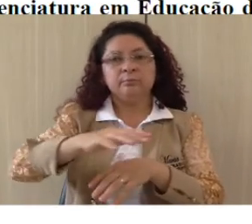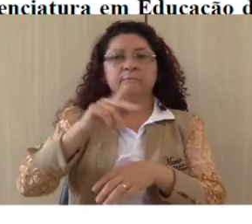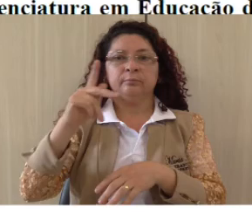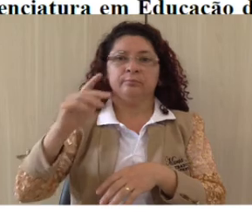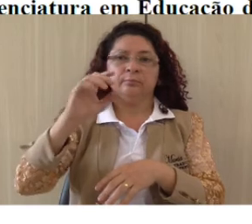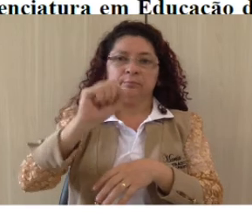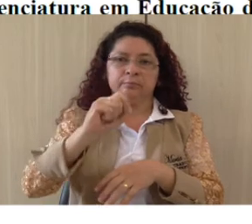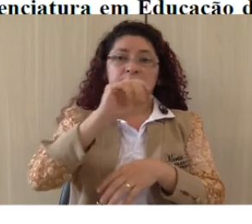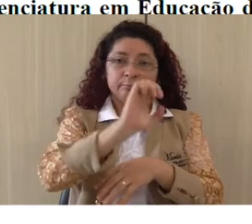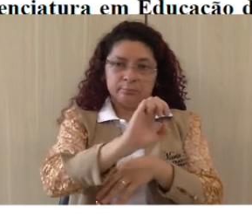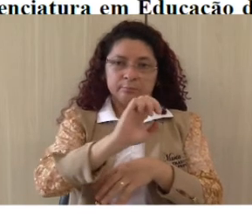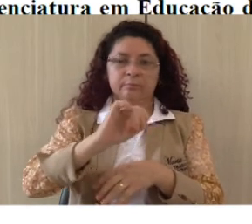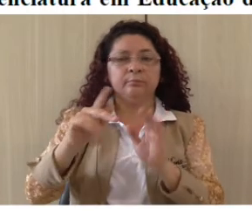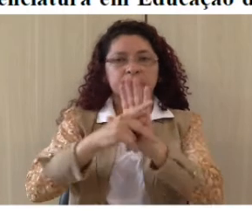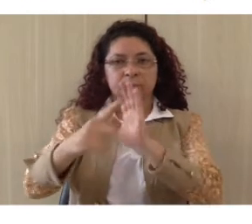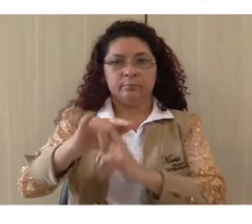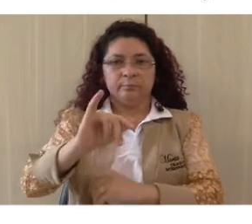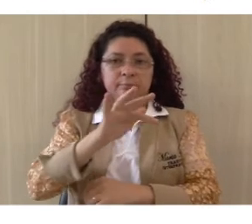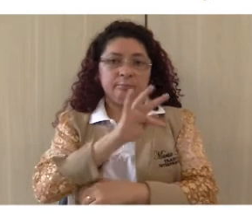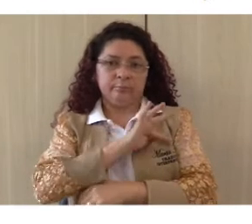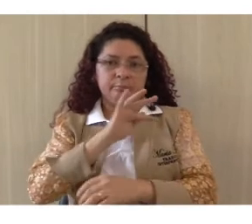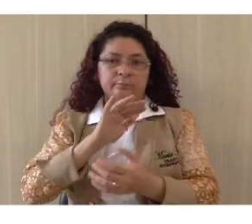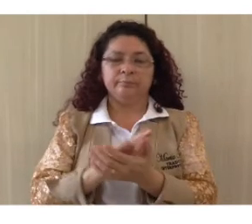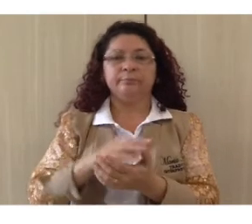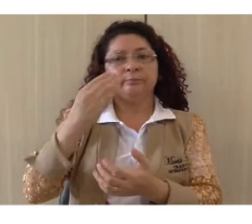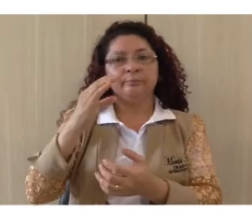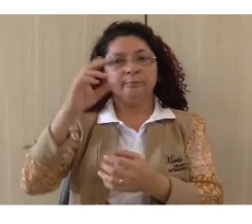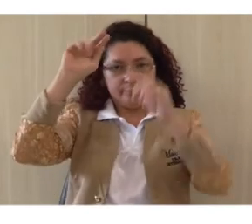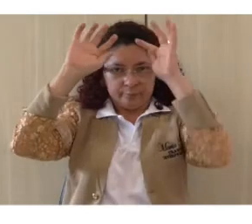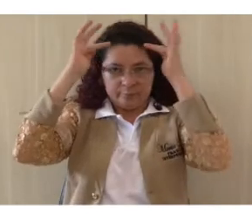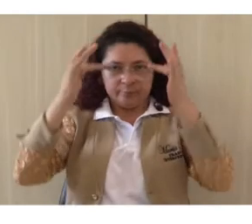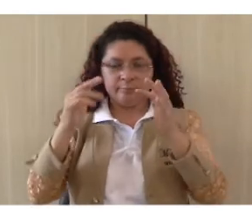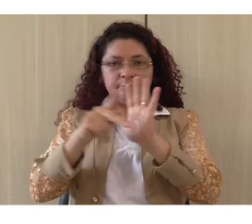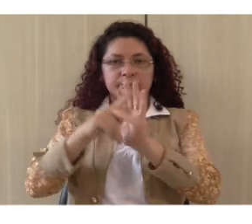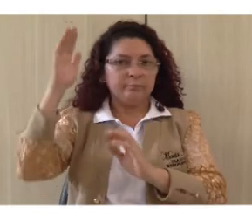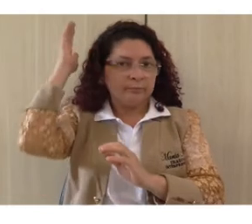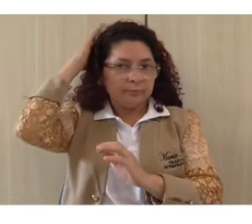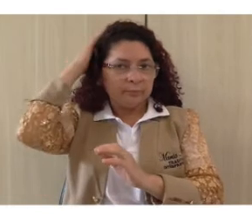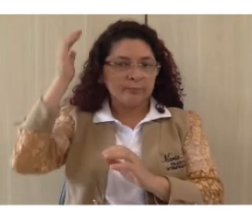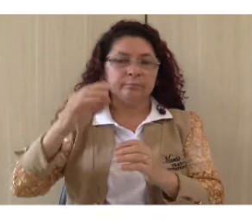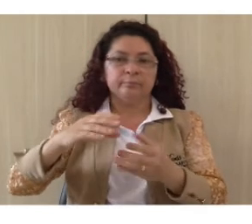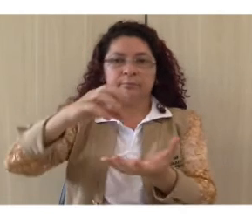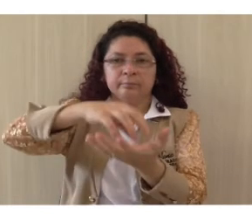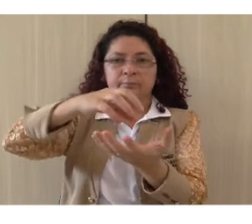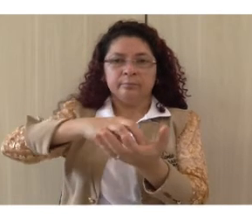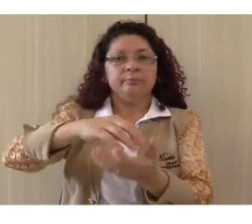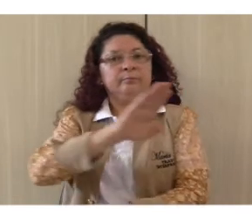PSE, do Instituto Federal de Educação, Ciência e Tecnologia do Pará, Campus